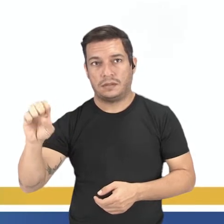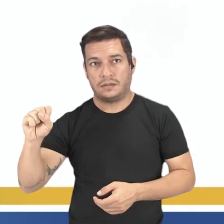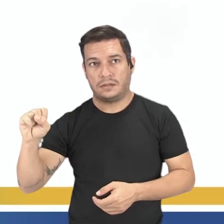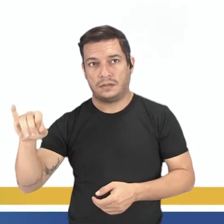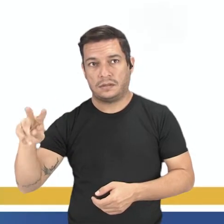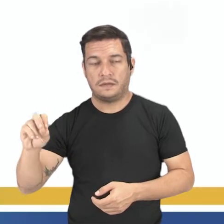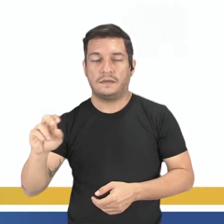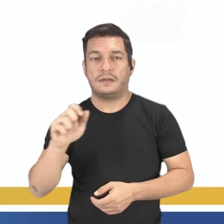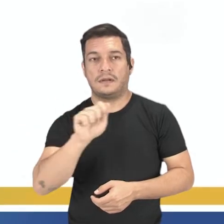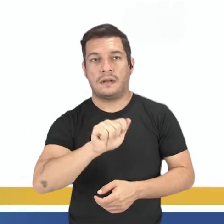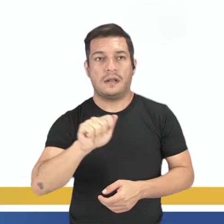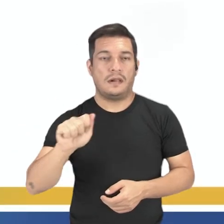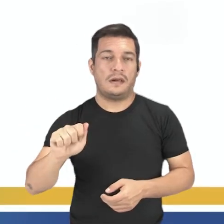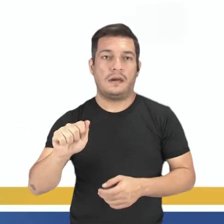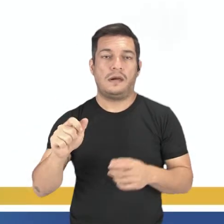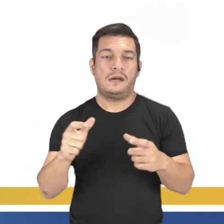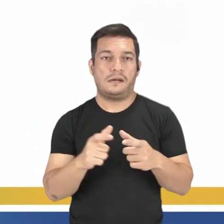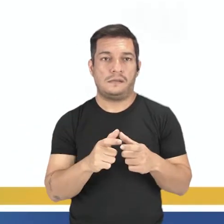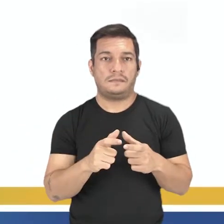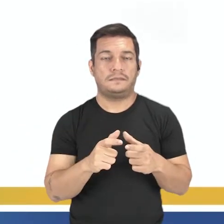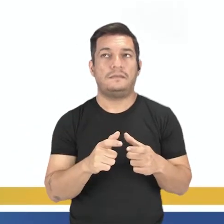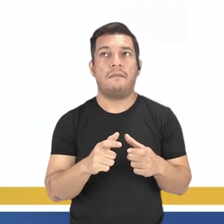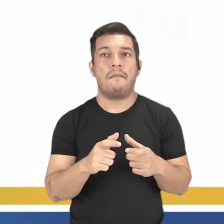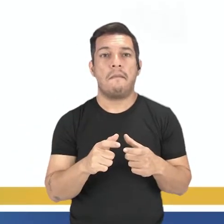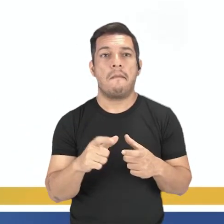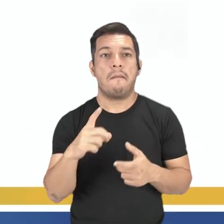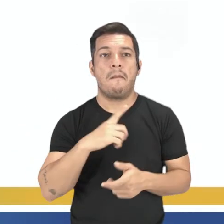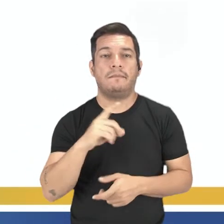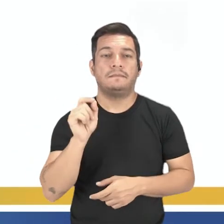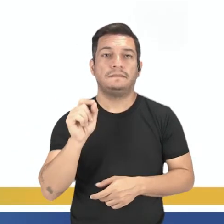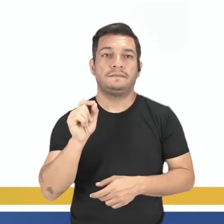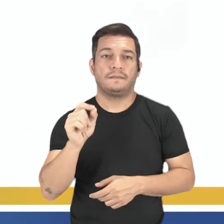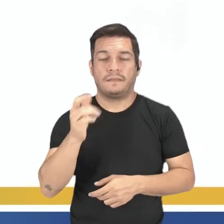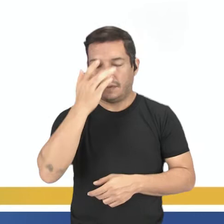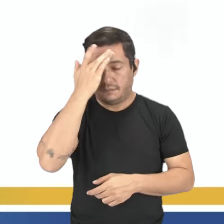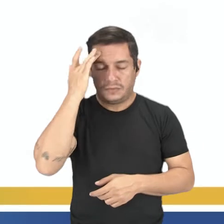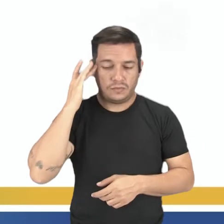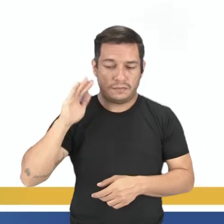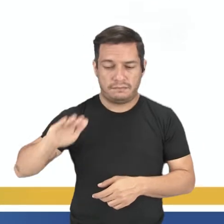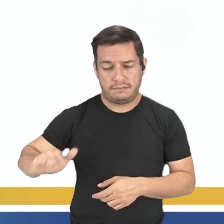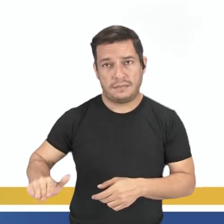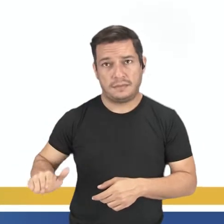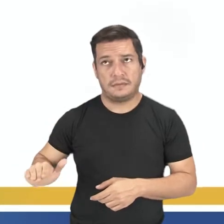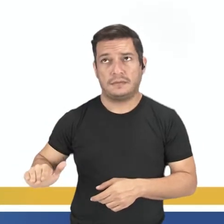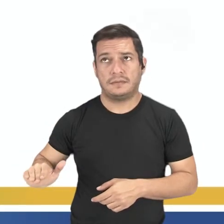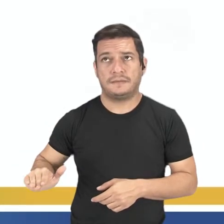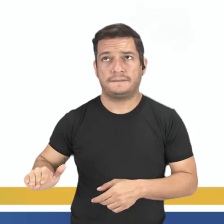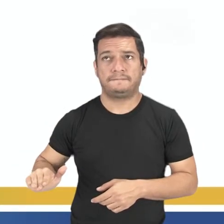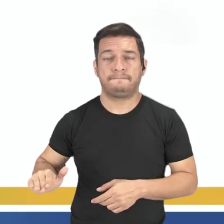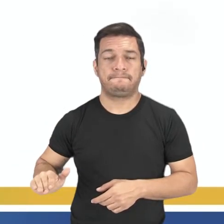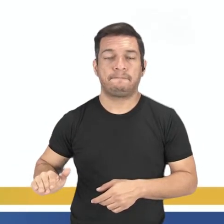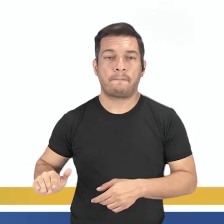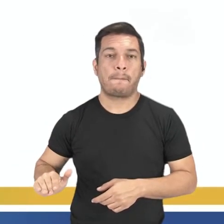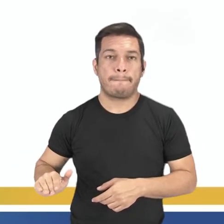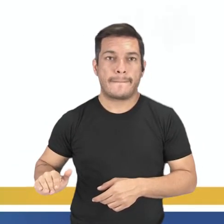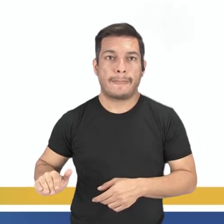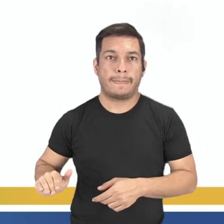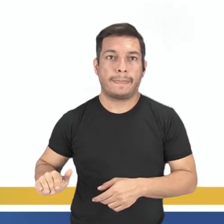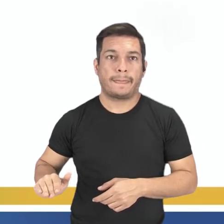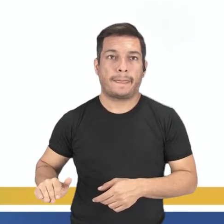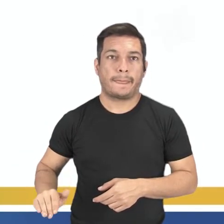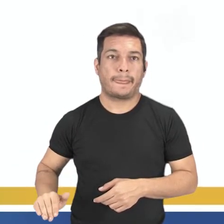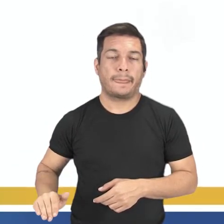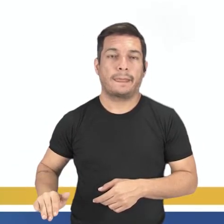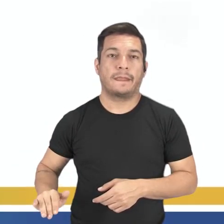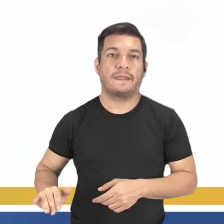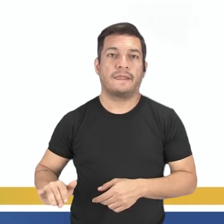alelos semelhantes, mas para a característica recessiva, eu vou ter uma pessoa muito baixa, uma pessoa anã,